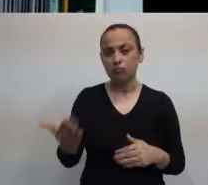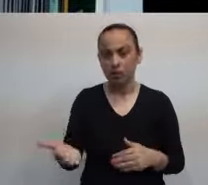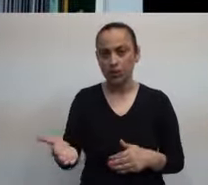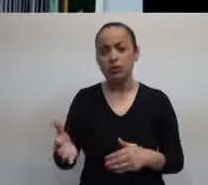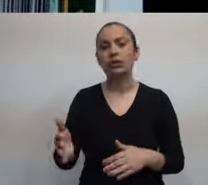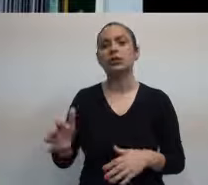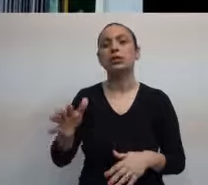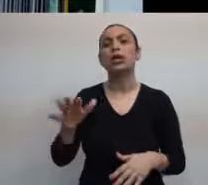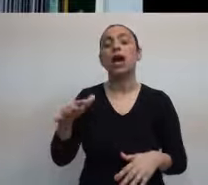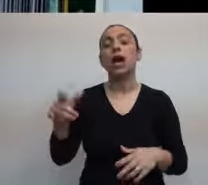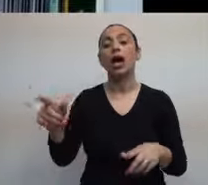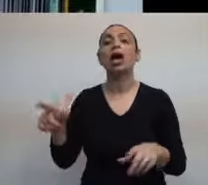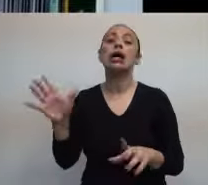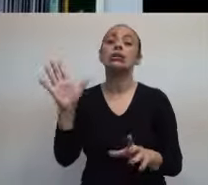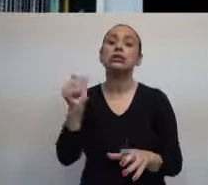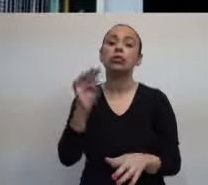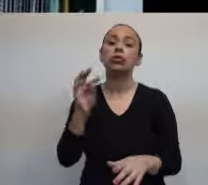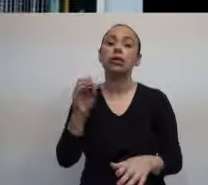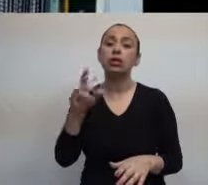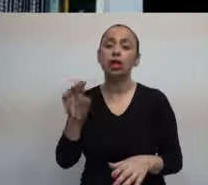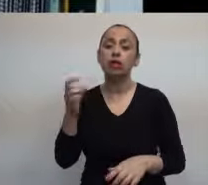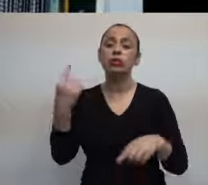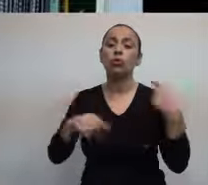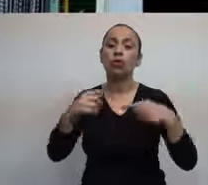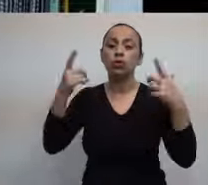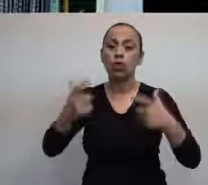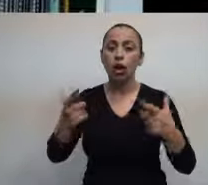extraterritoriais, sobre as autoridades políticas locais.